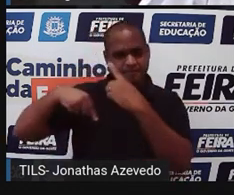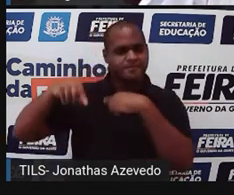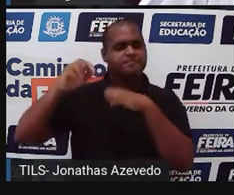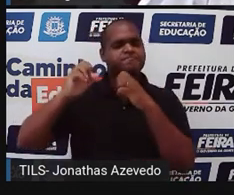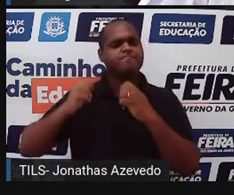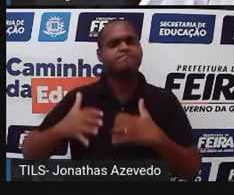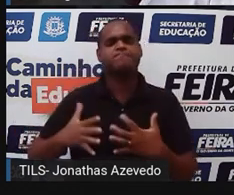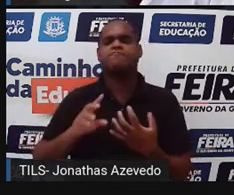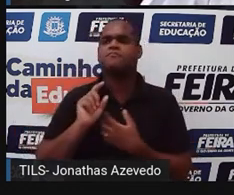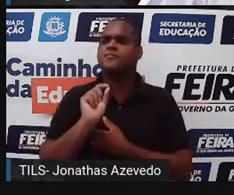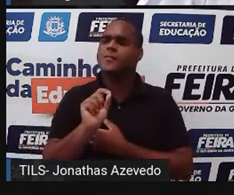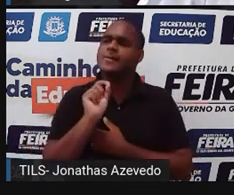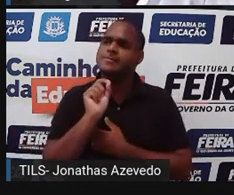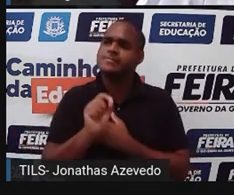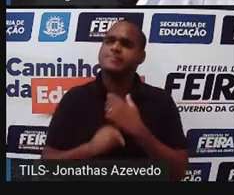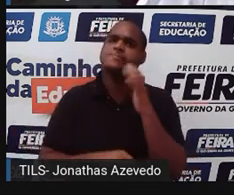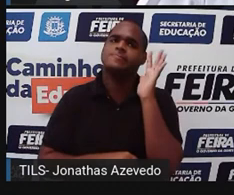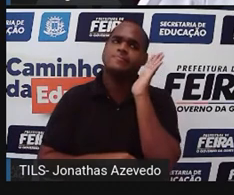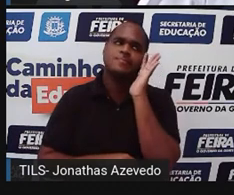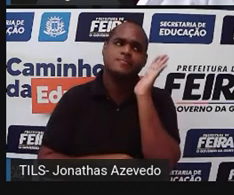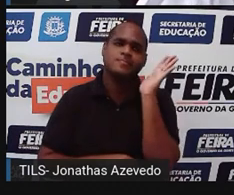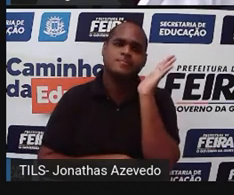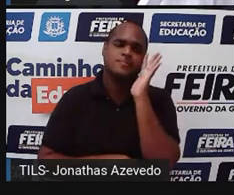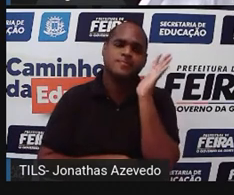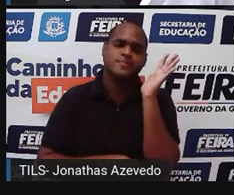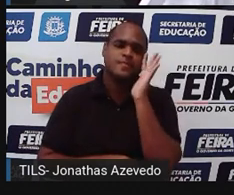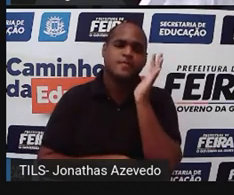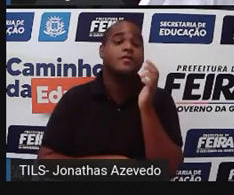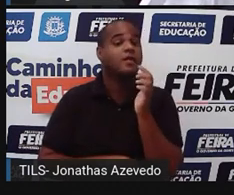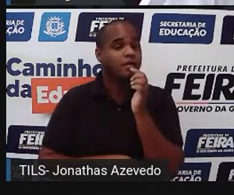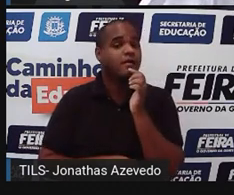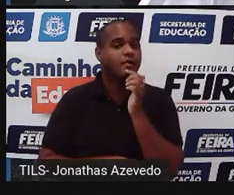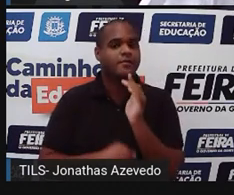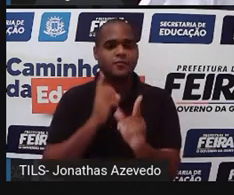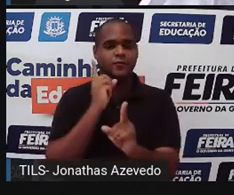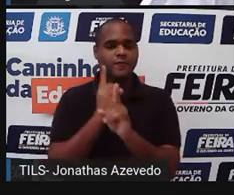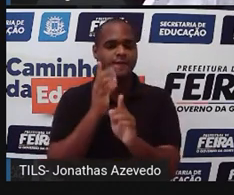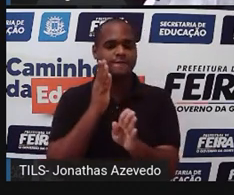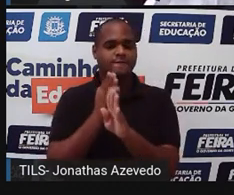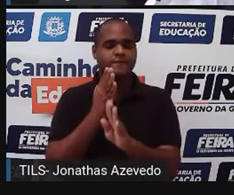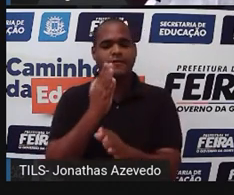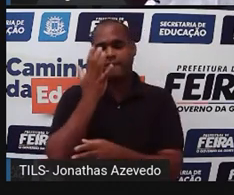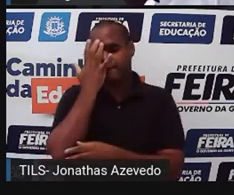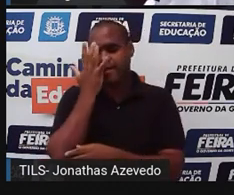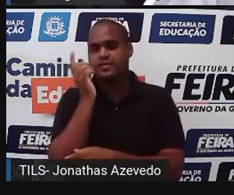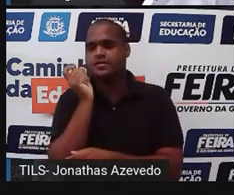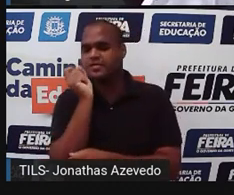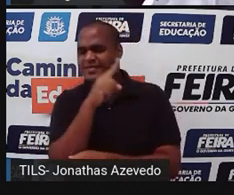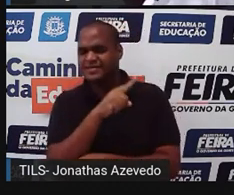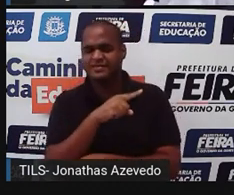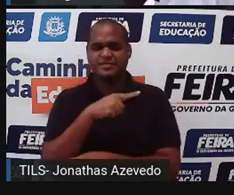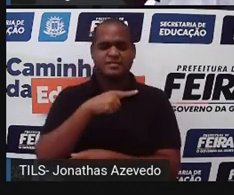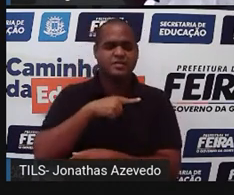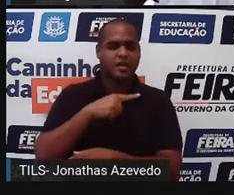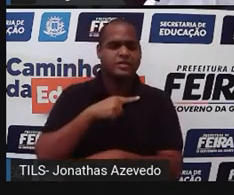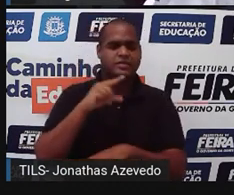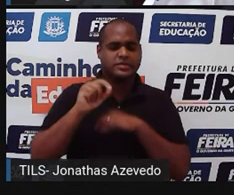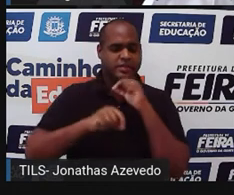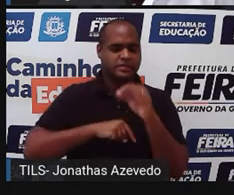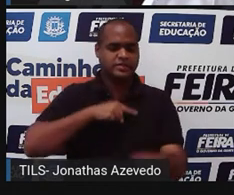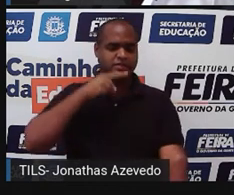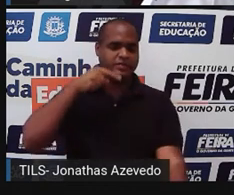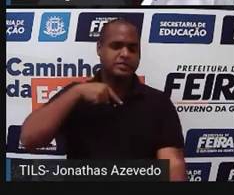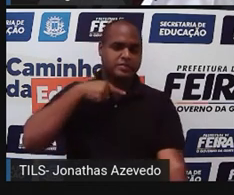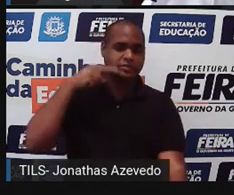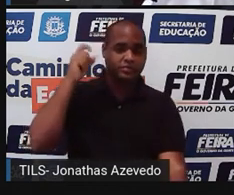da aula e a lembrança desse momento vai mostrar para você Onde foi mais fácil onde foi mais difícil onde teve mais